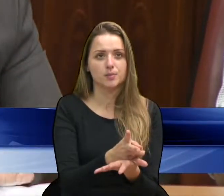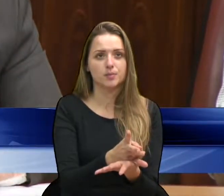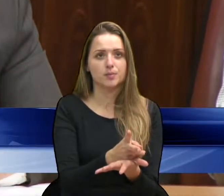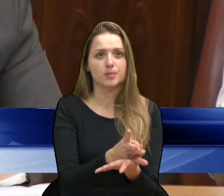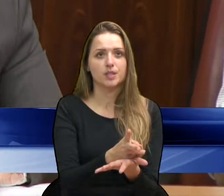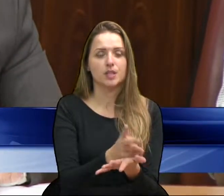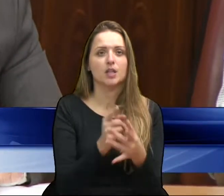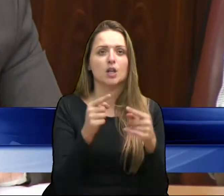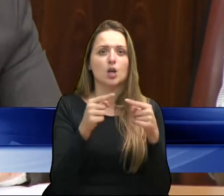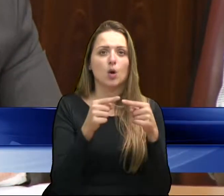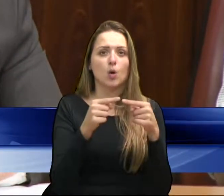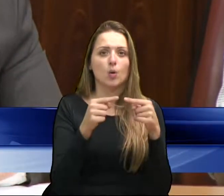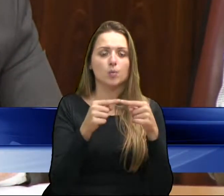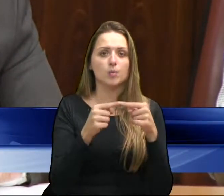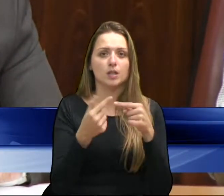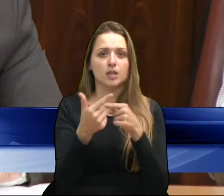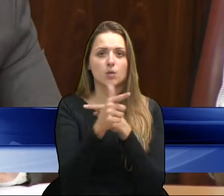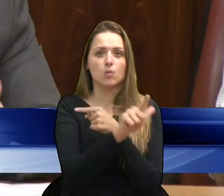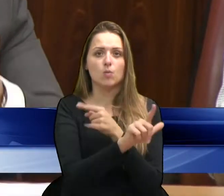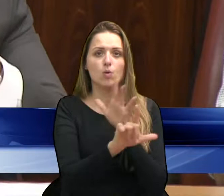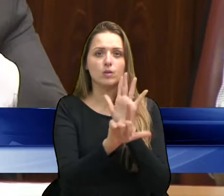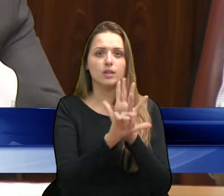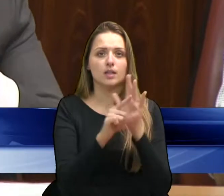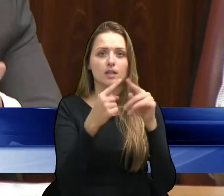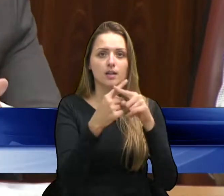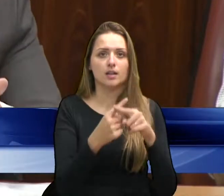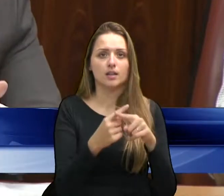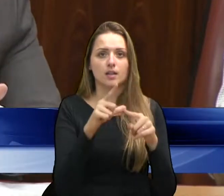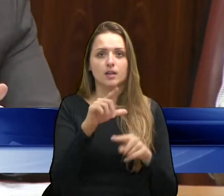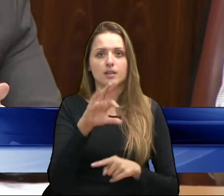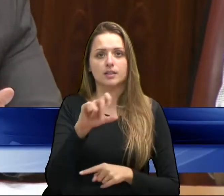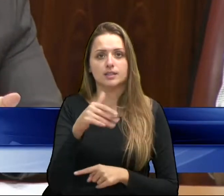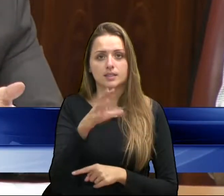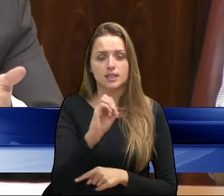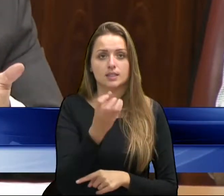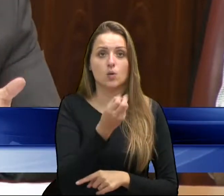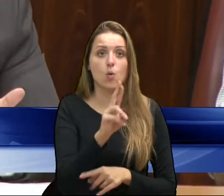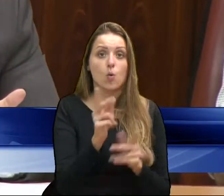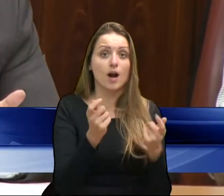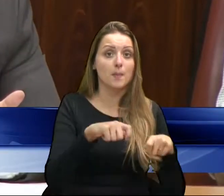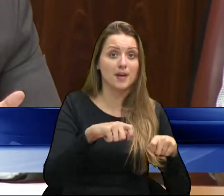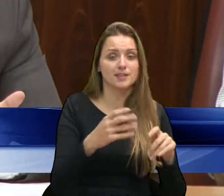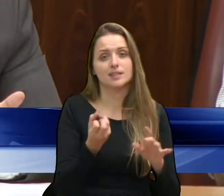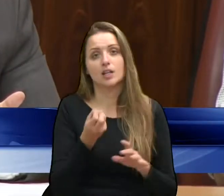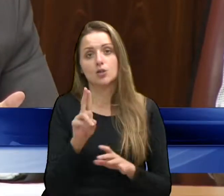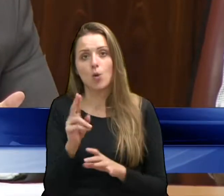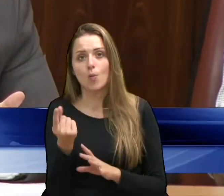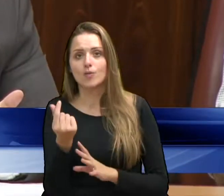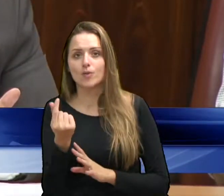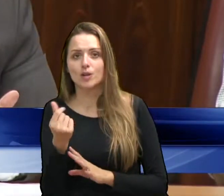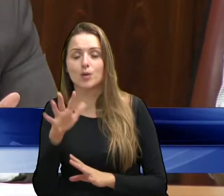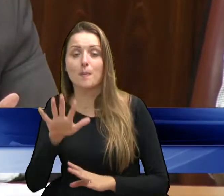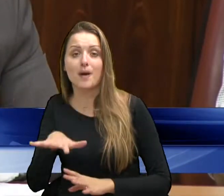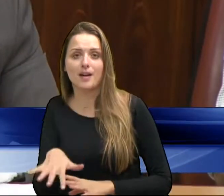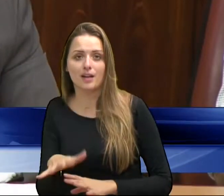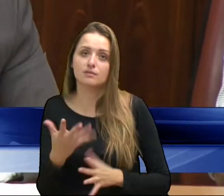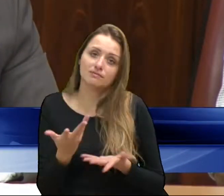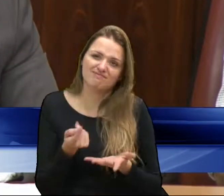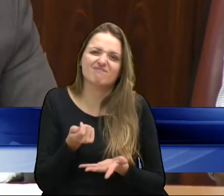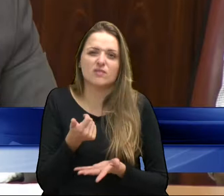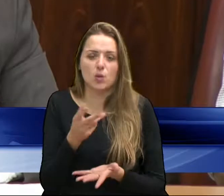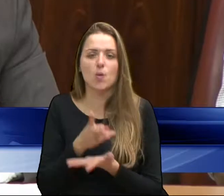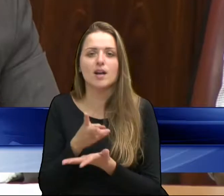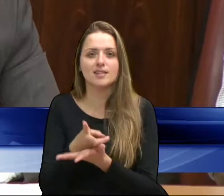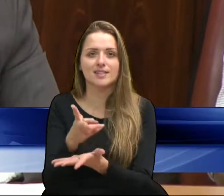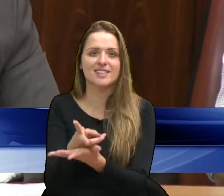com outro item da lei de licitações, ou capacidade técnica ou preço. Via de regra,